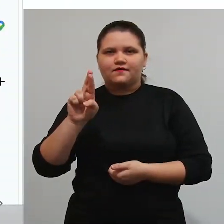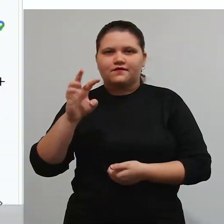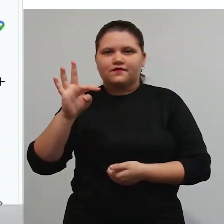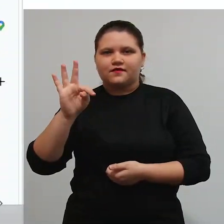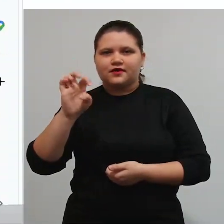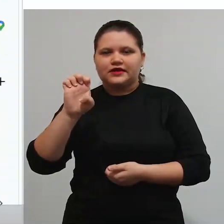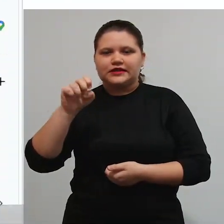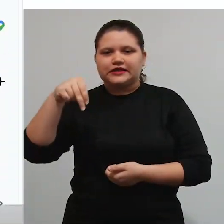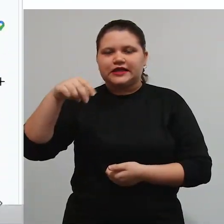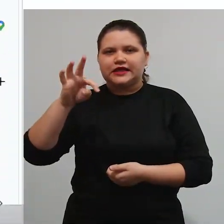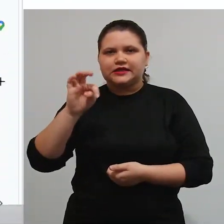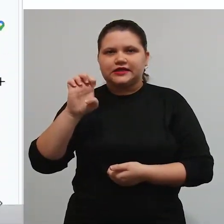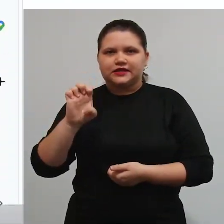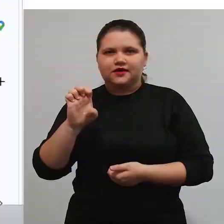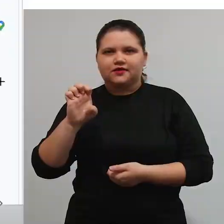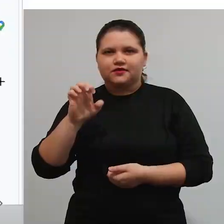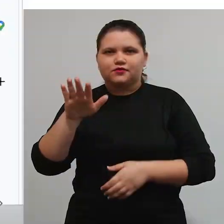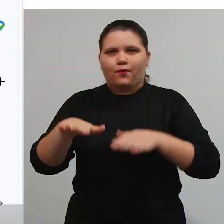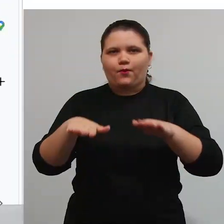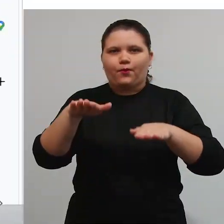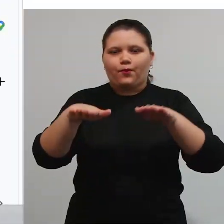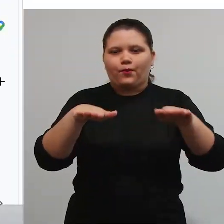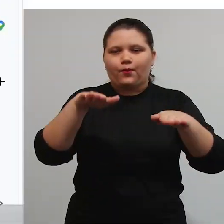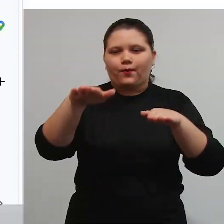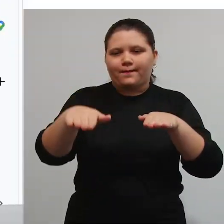de formação